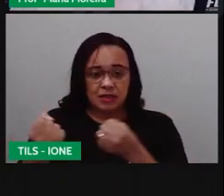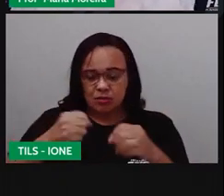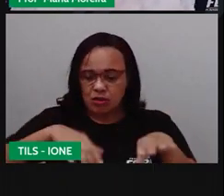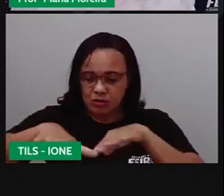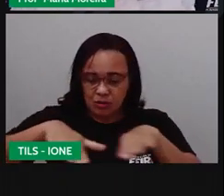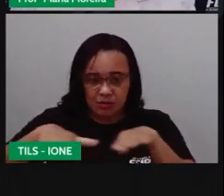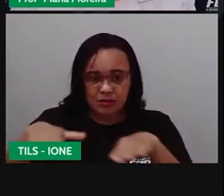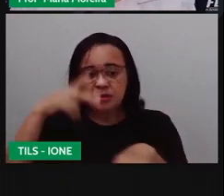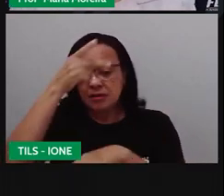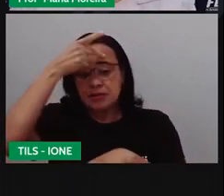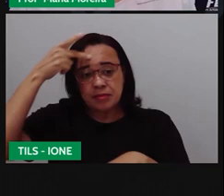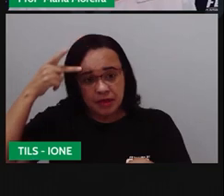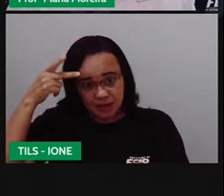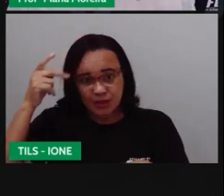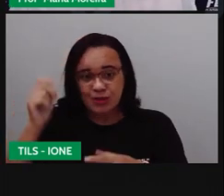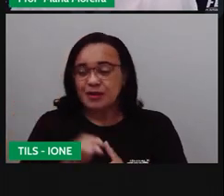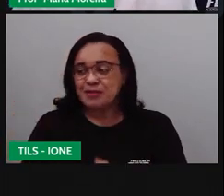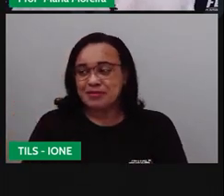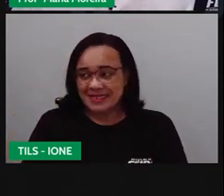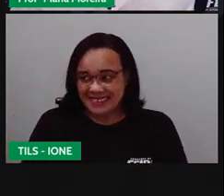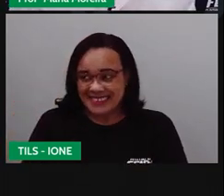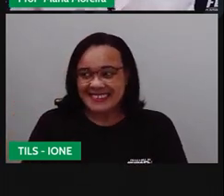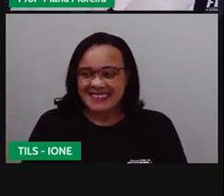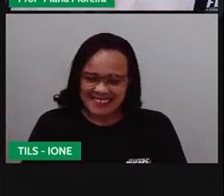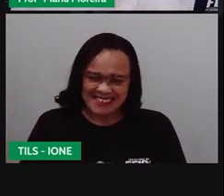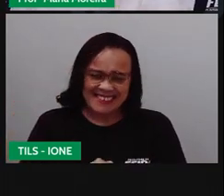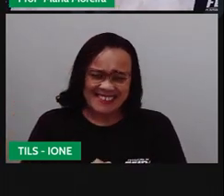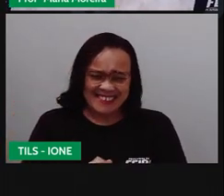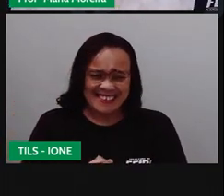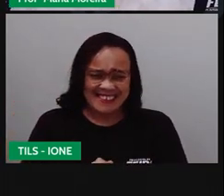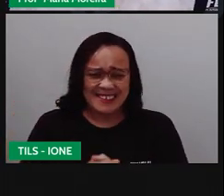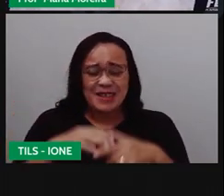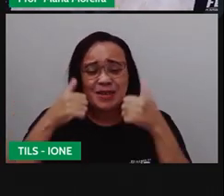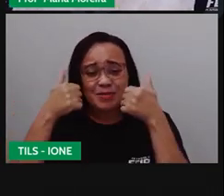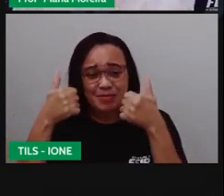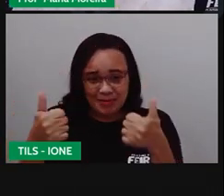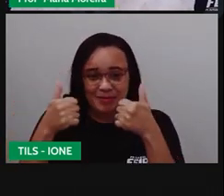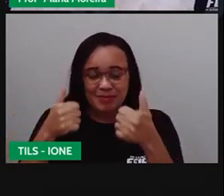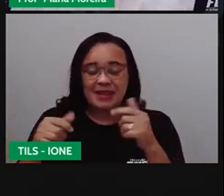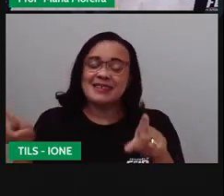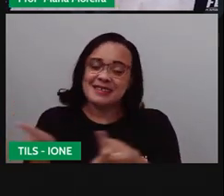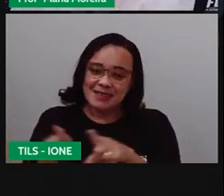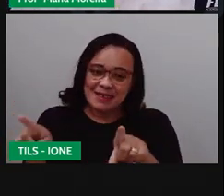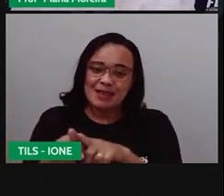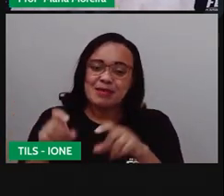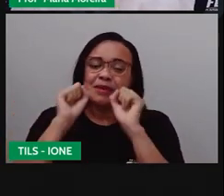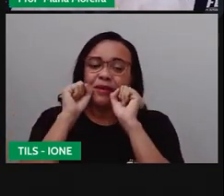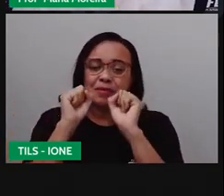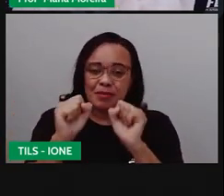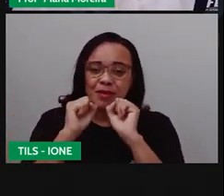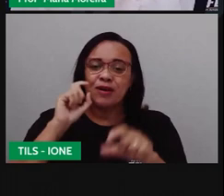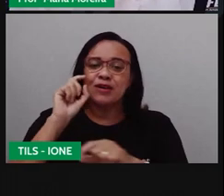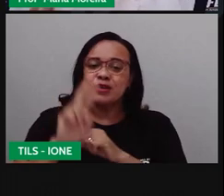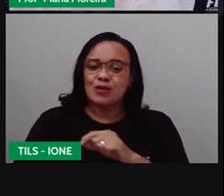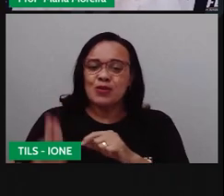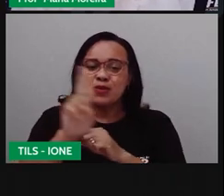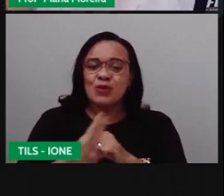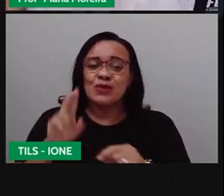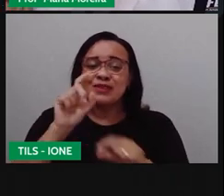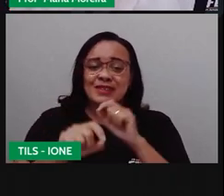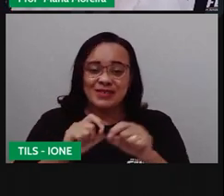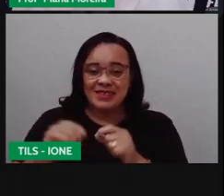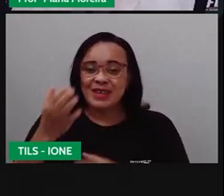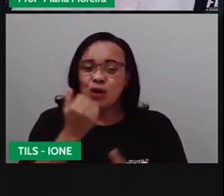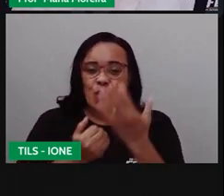Meios de comunicação, gente, meios de transporte. Bom, mas também são utilizados para deslocar alimentos, animais, matérias-primas e muitas